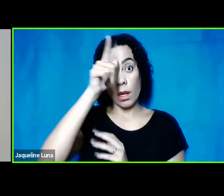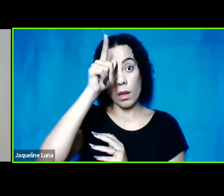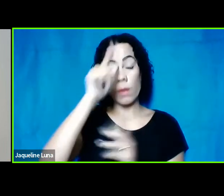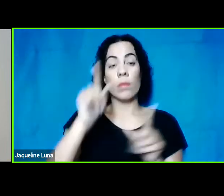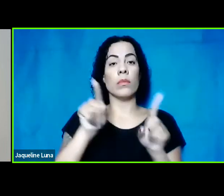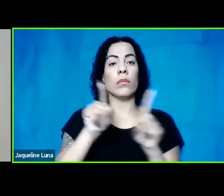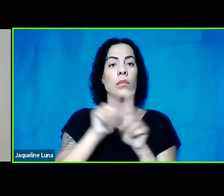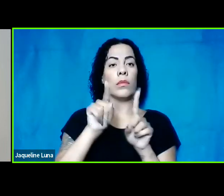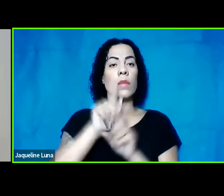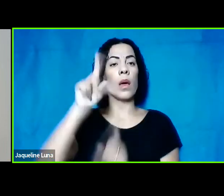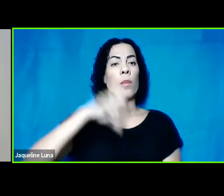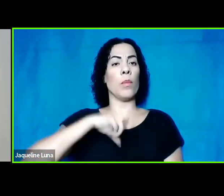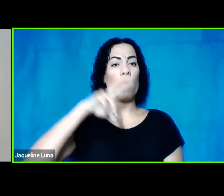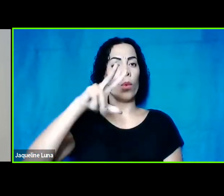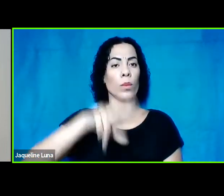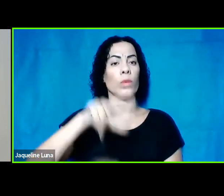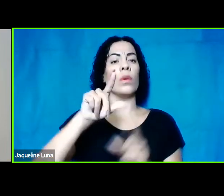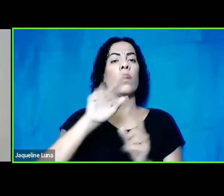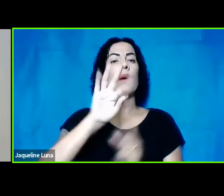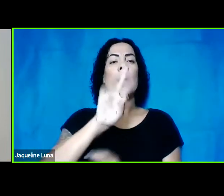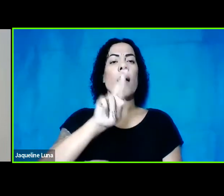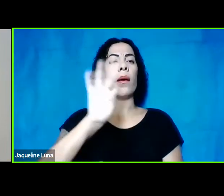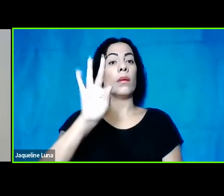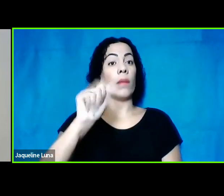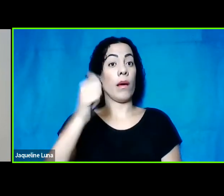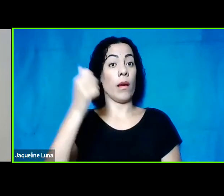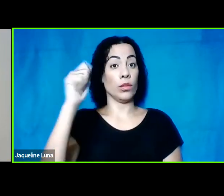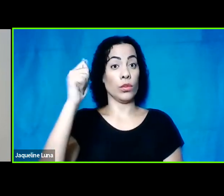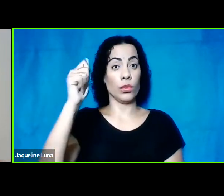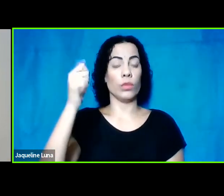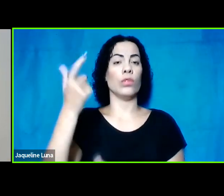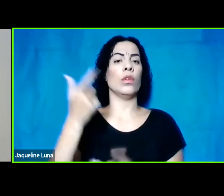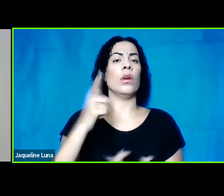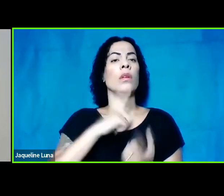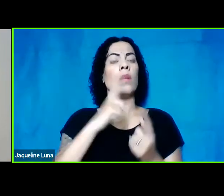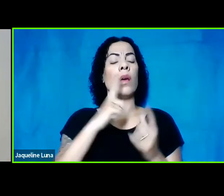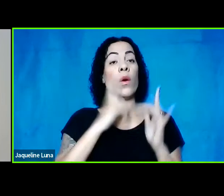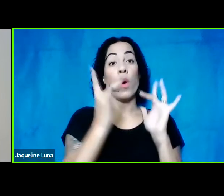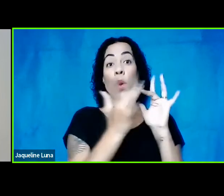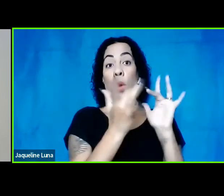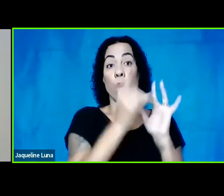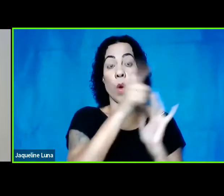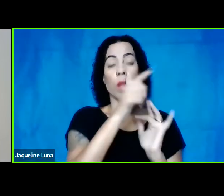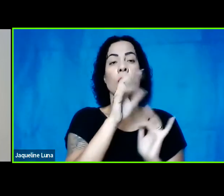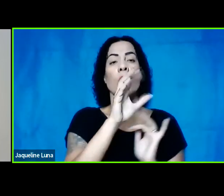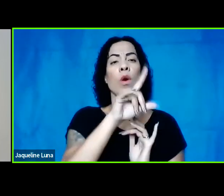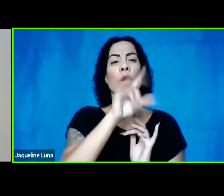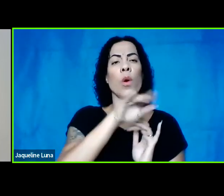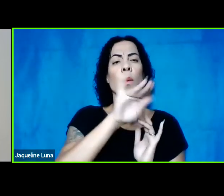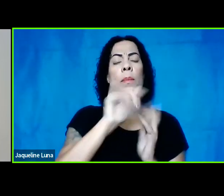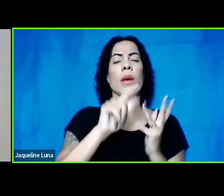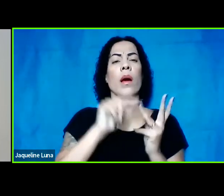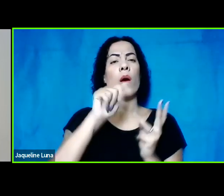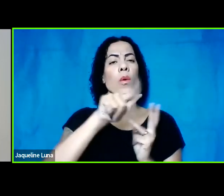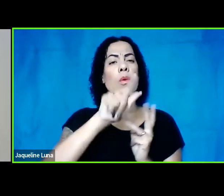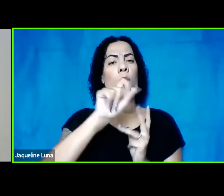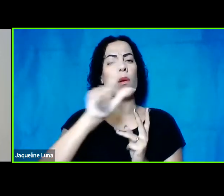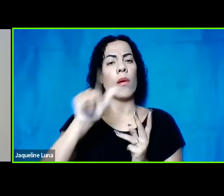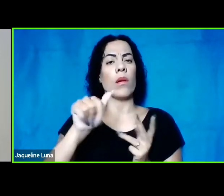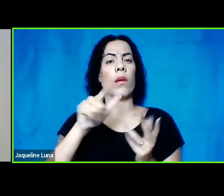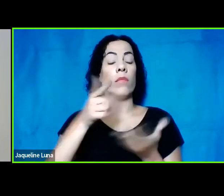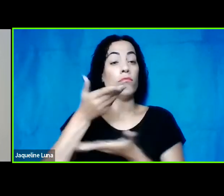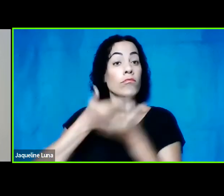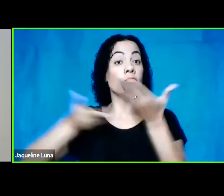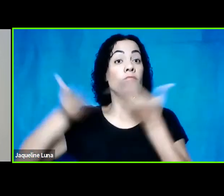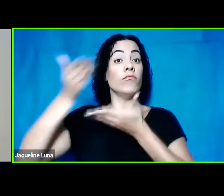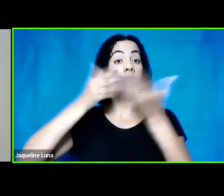de Portugal, com a RTA da Argentina, estamos em contato com a Colômbia, com a Angola, trocamos